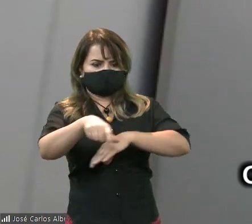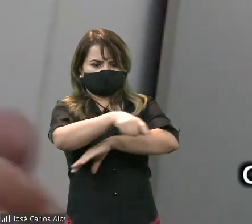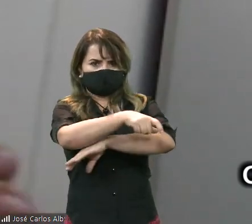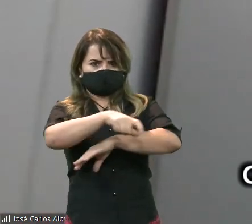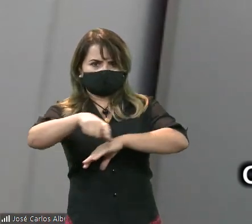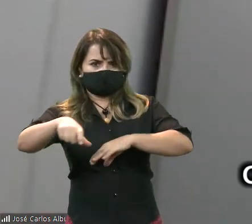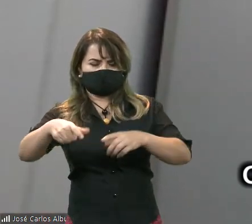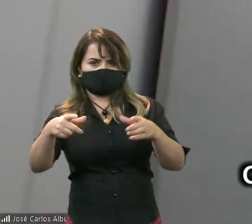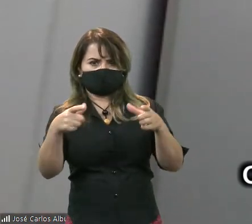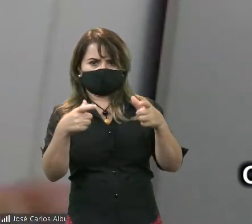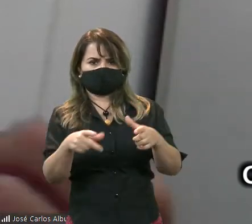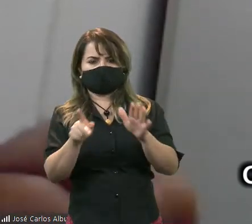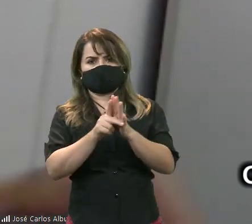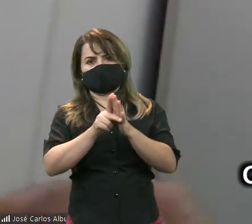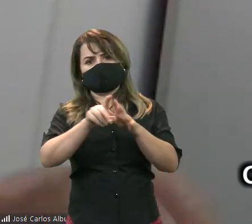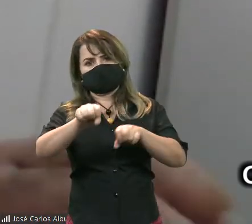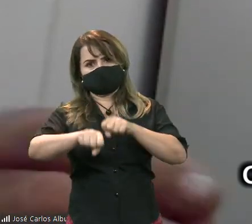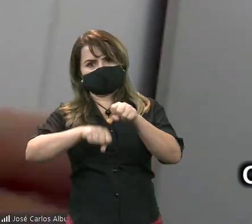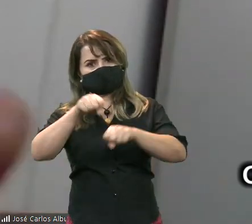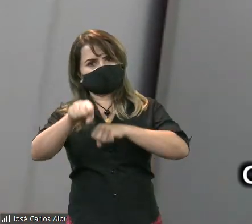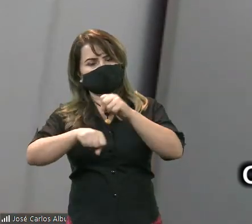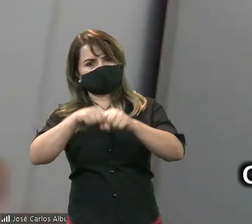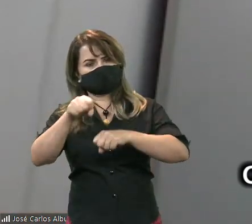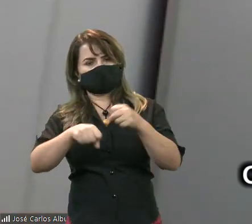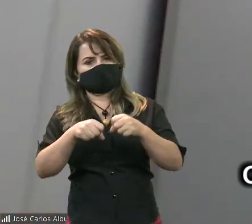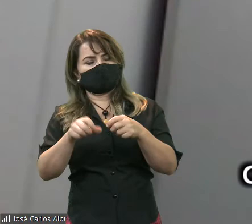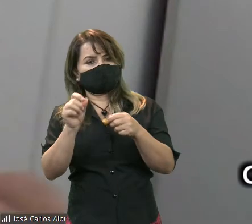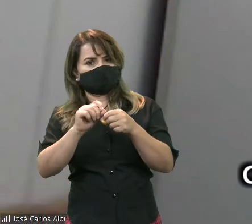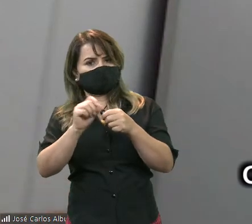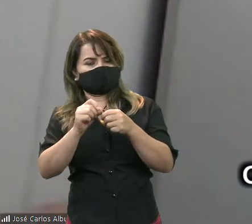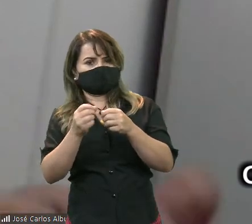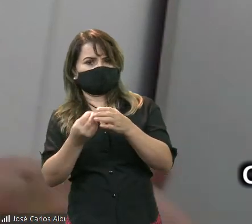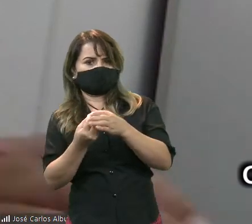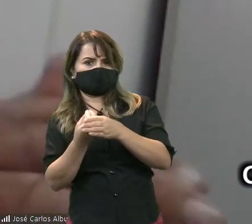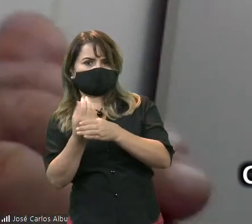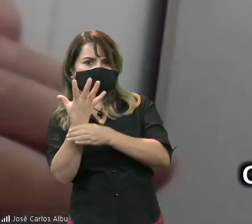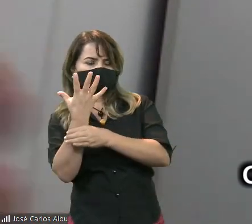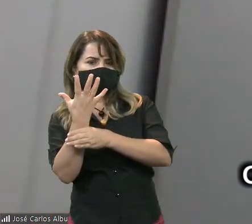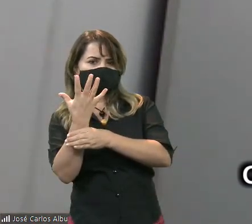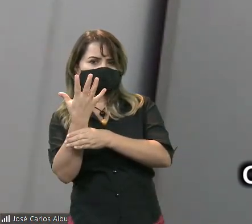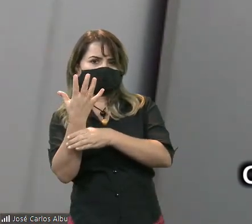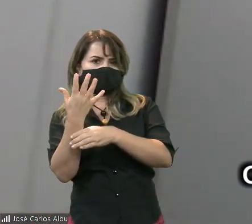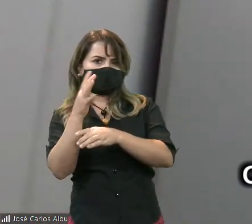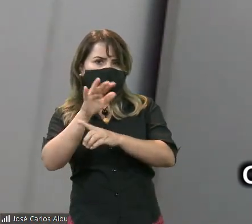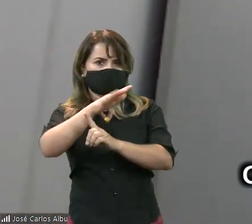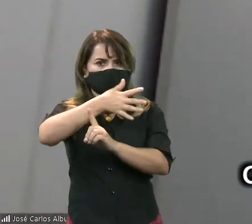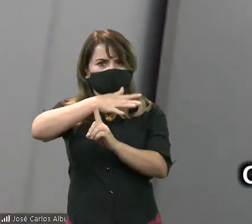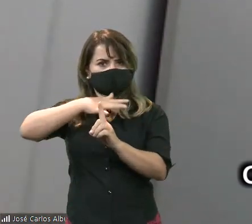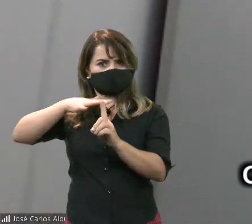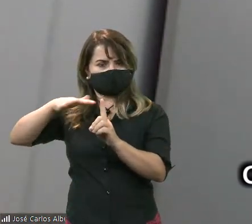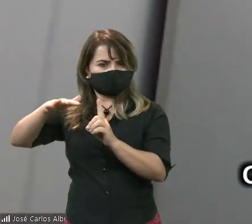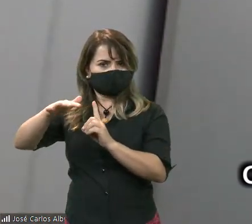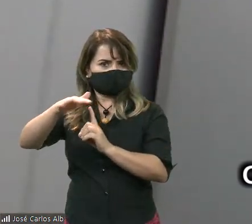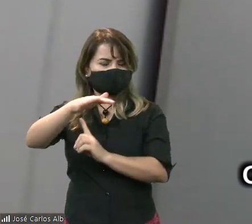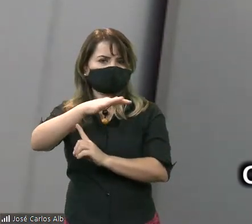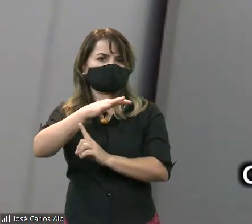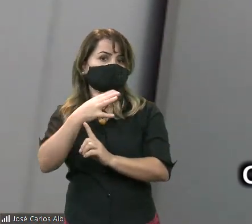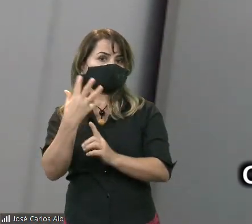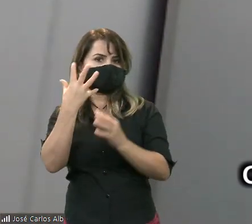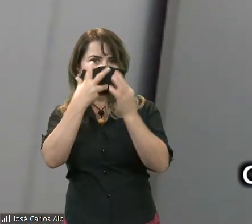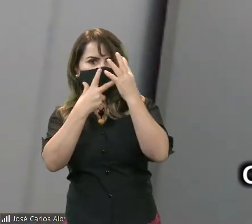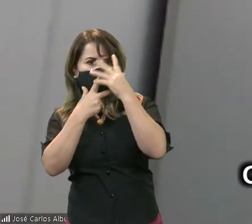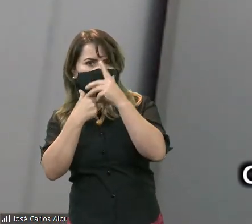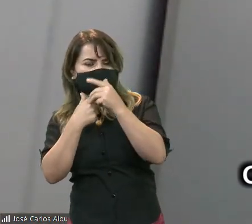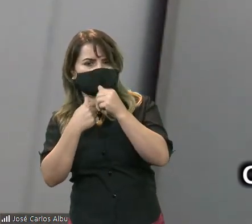ao longo dela criar várias áreas verdes, né? Vários lugares realmente para poder estar